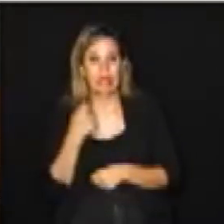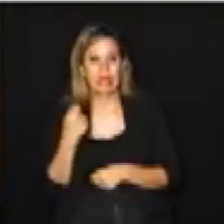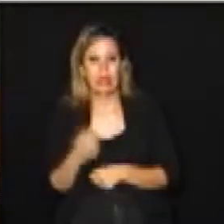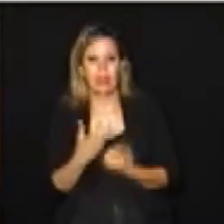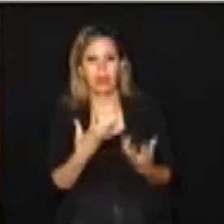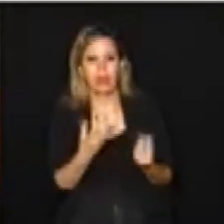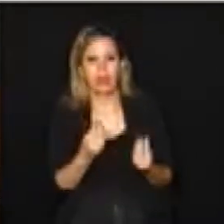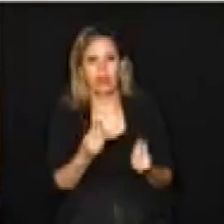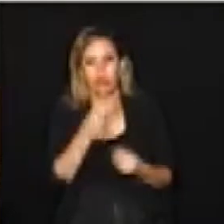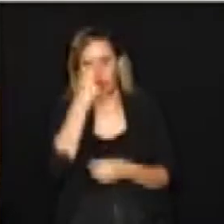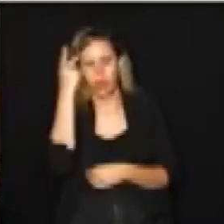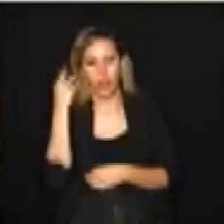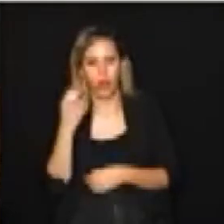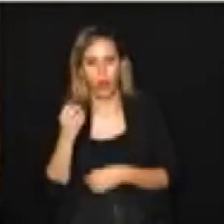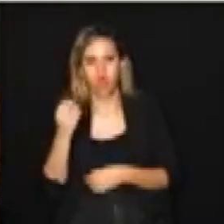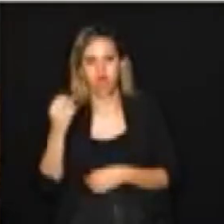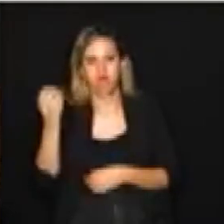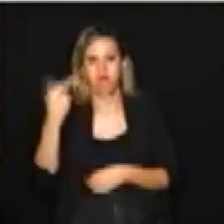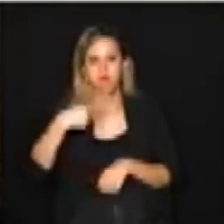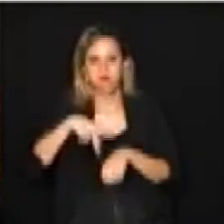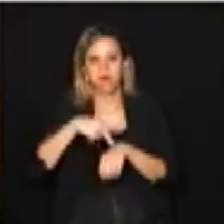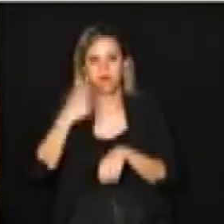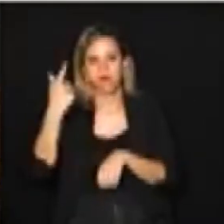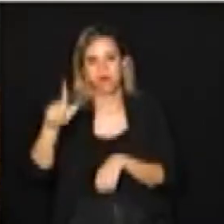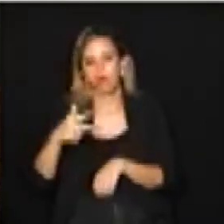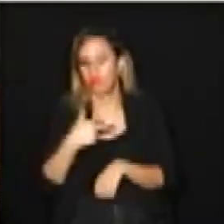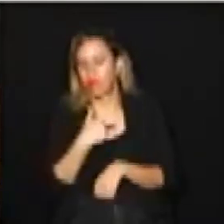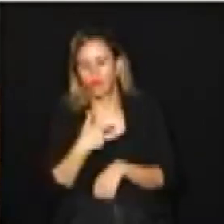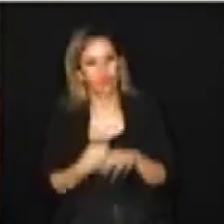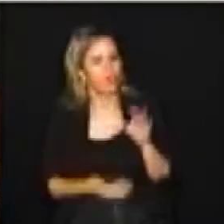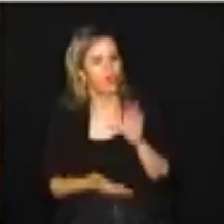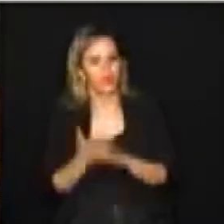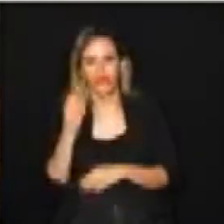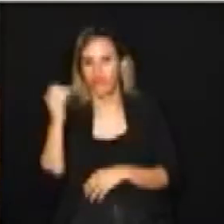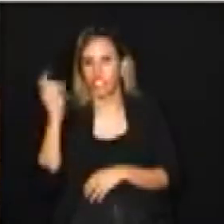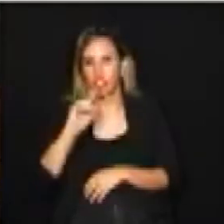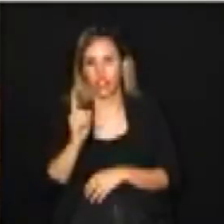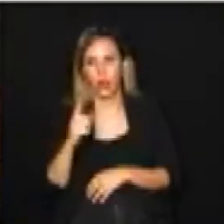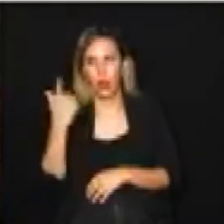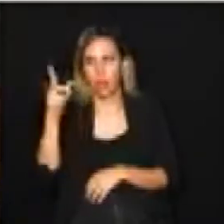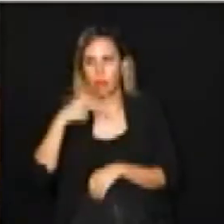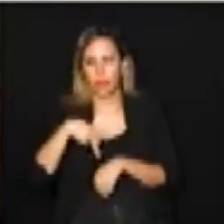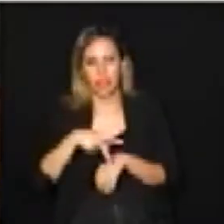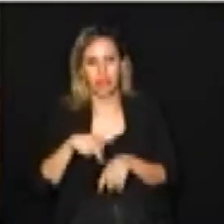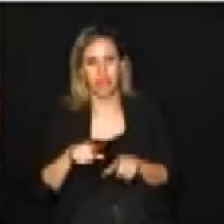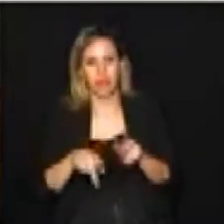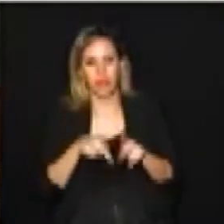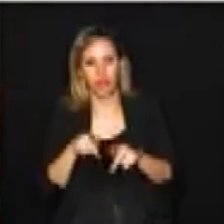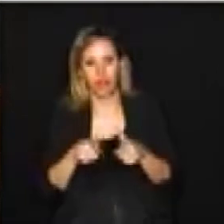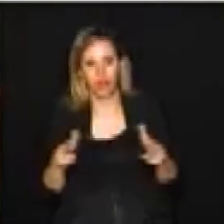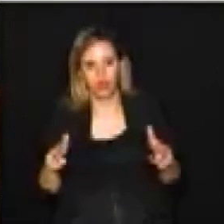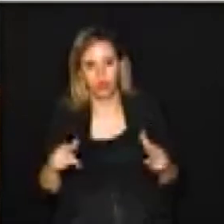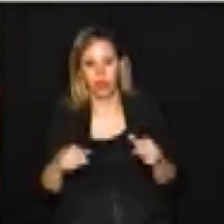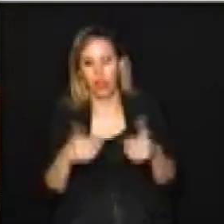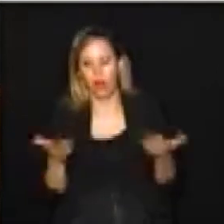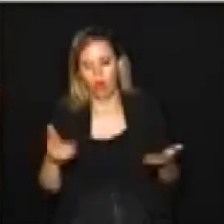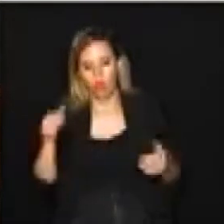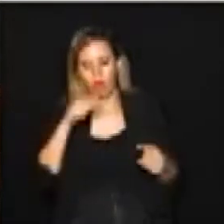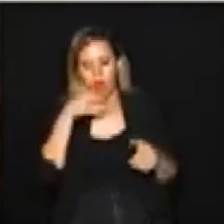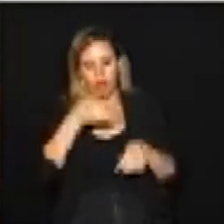muita gente que viajava para o exterior não está podendo viajar para o exterior. Então, esse pessoal tudo vai para a